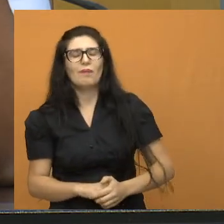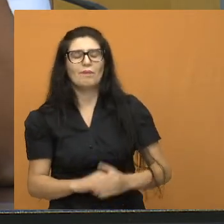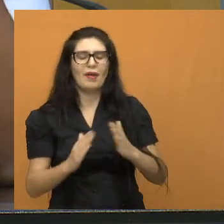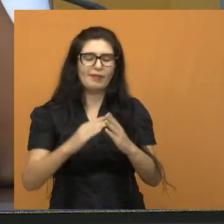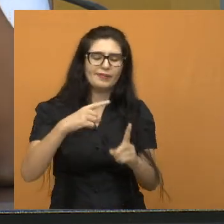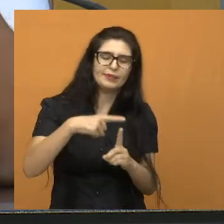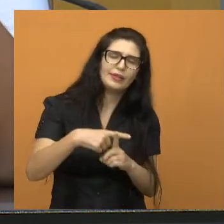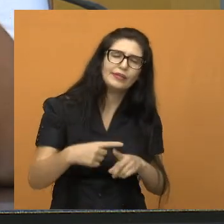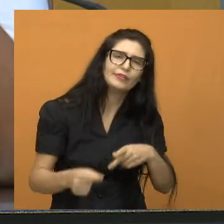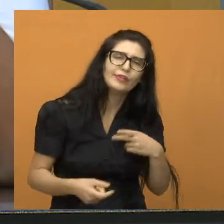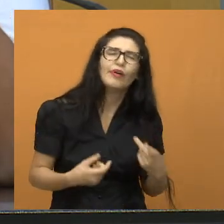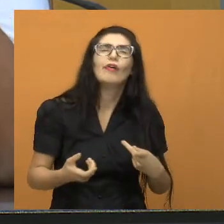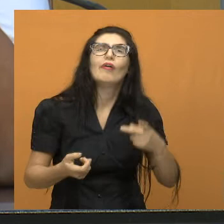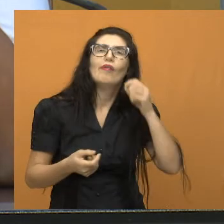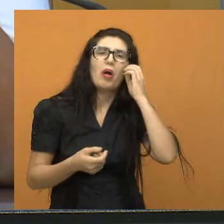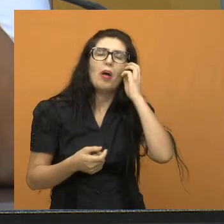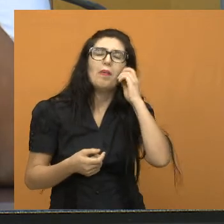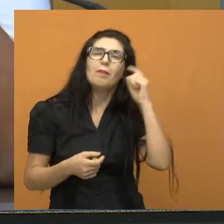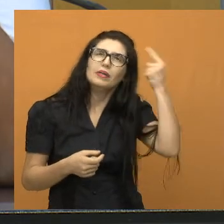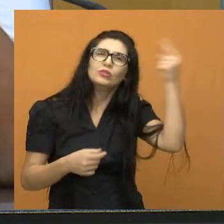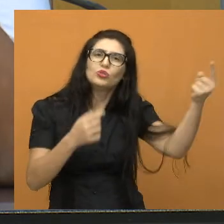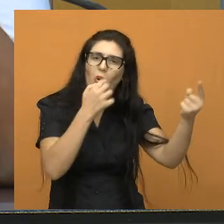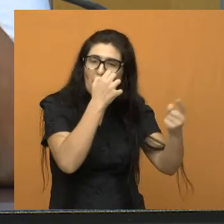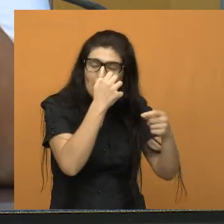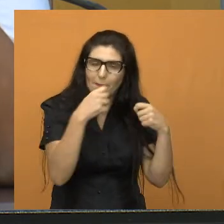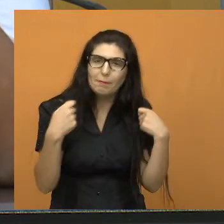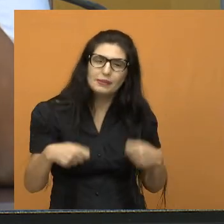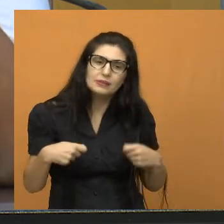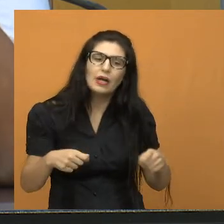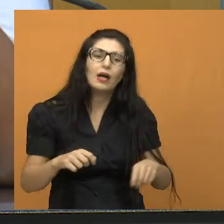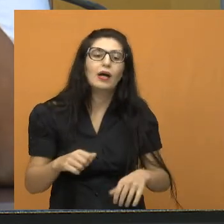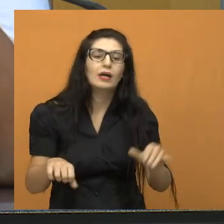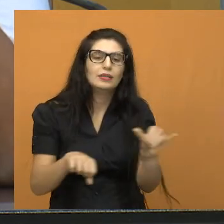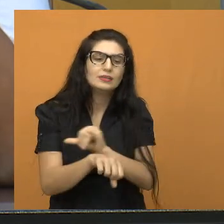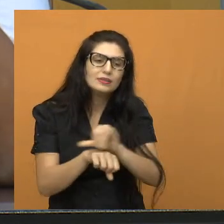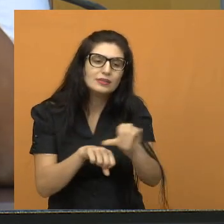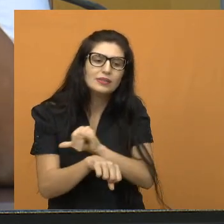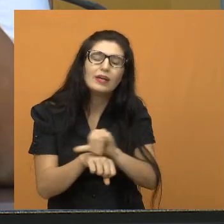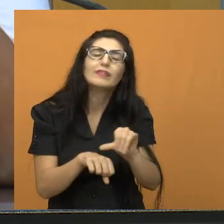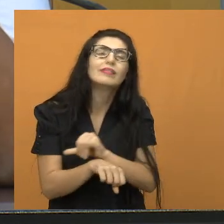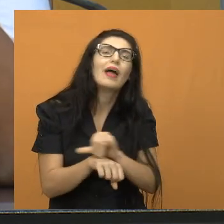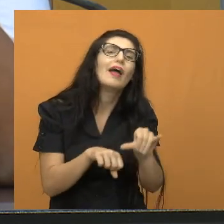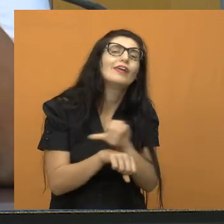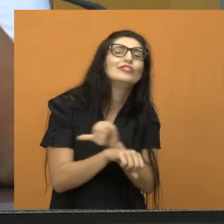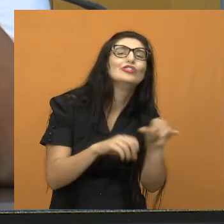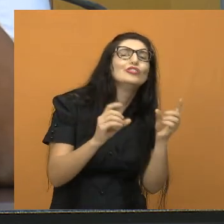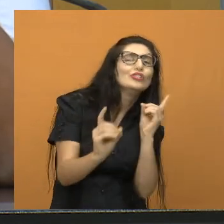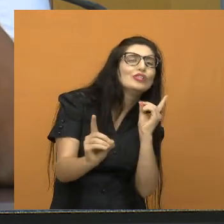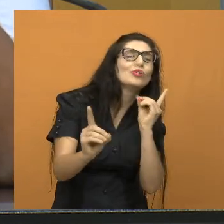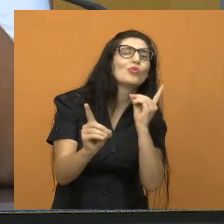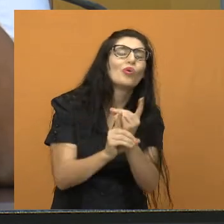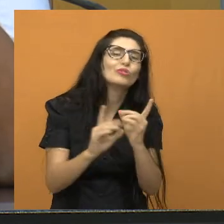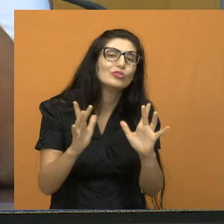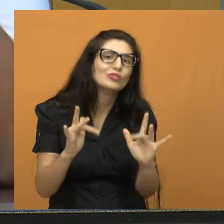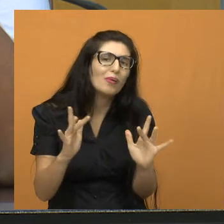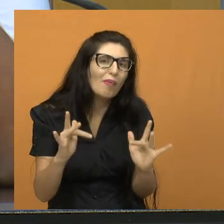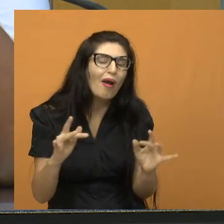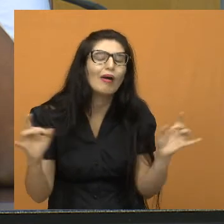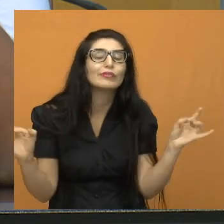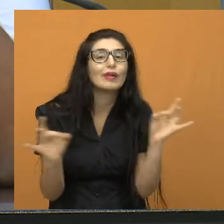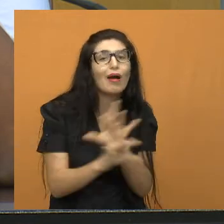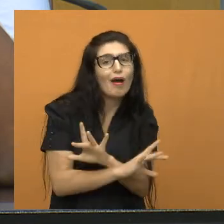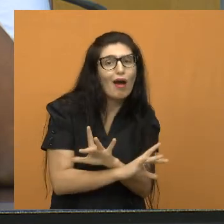pastoral do namoro da minha paróquia, ela começa às 11 horas da noite, o encontro de namorados, e acaba às 3 horas da